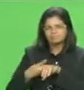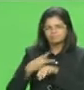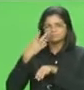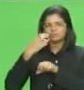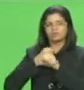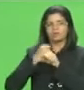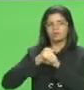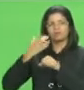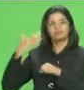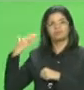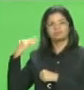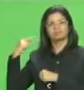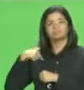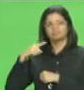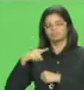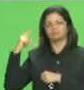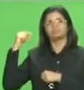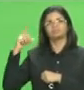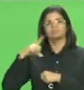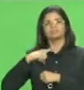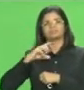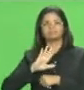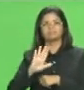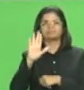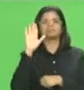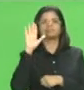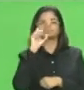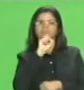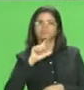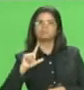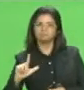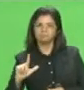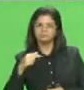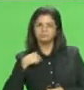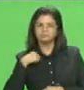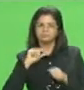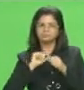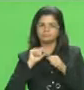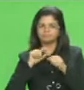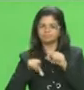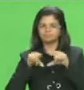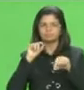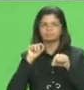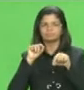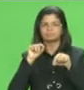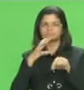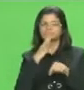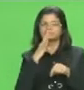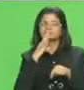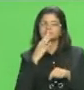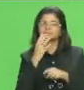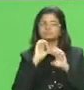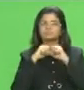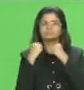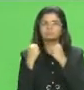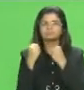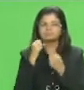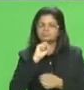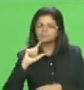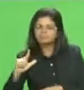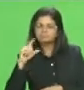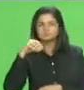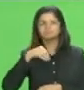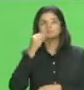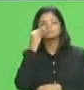atrás, quando eu decidi me candidatar à prefeita de São Luís, eu tomei uma decisão, ouvir a minha cidade, me qualificar,